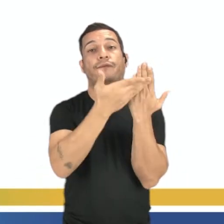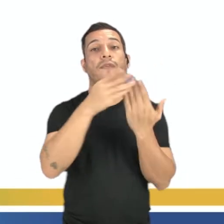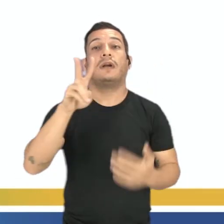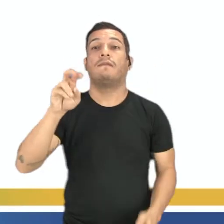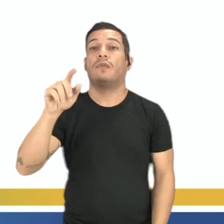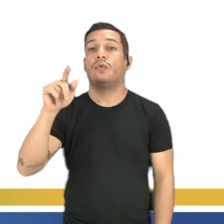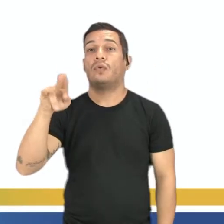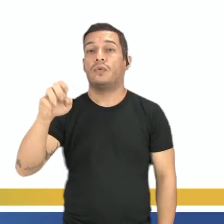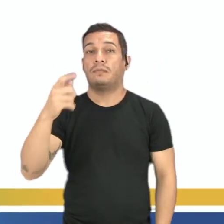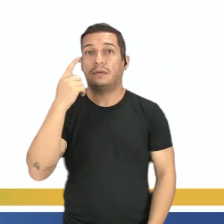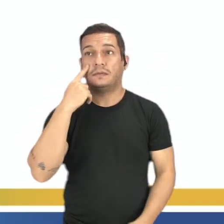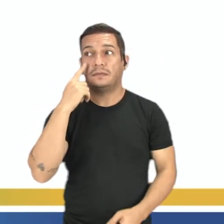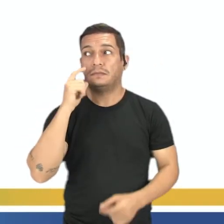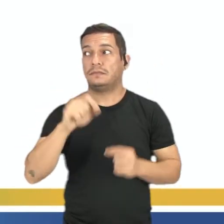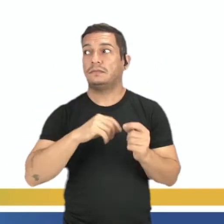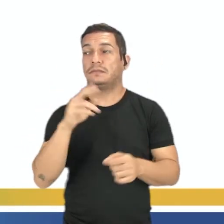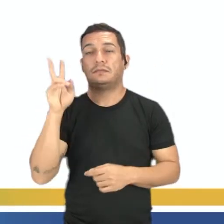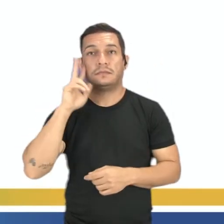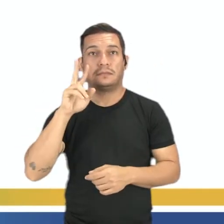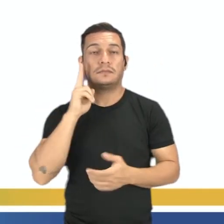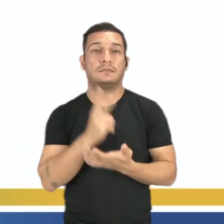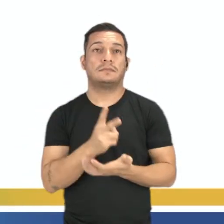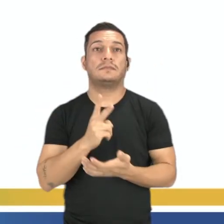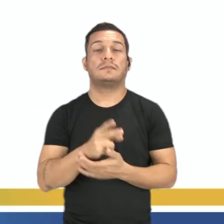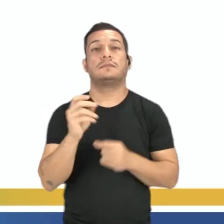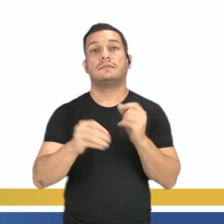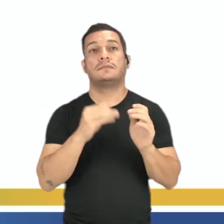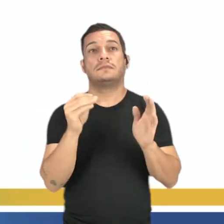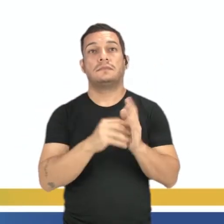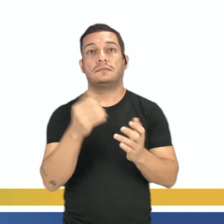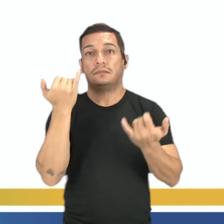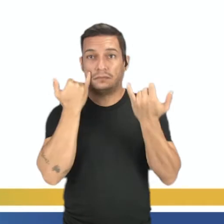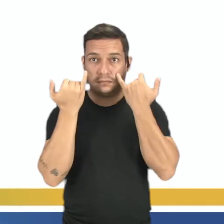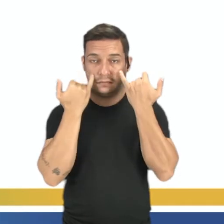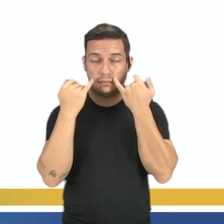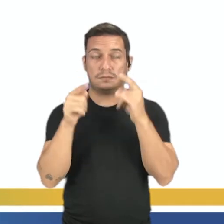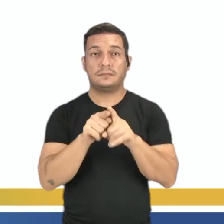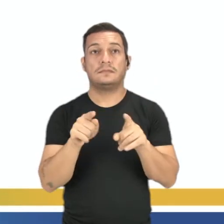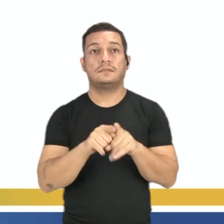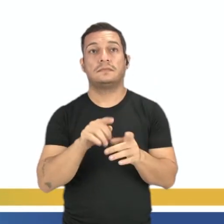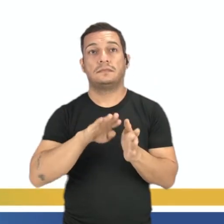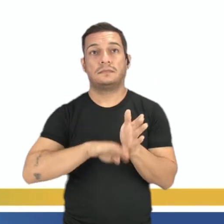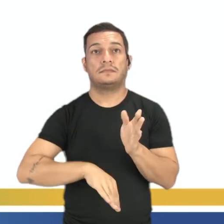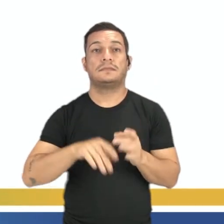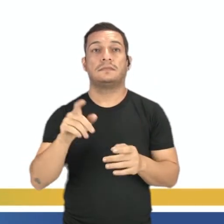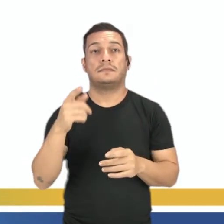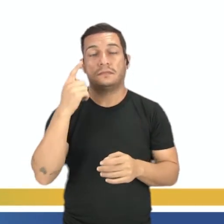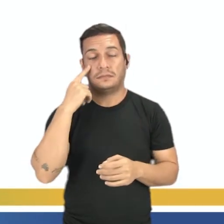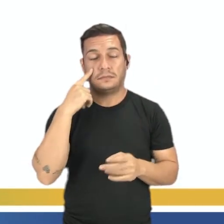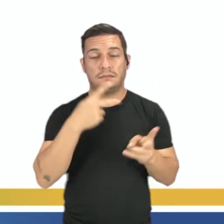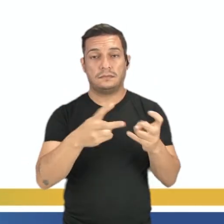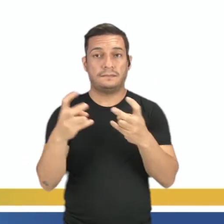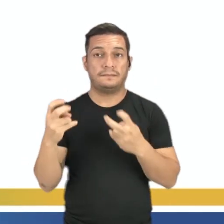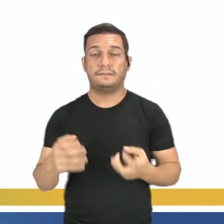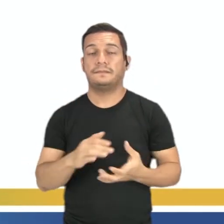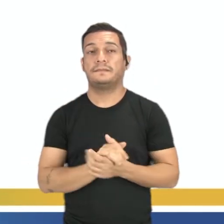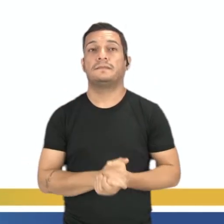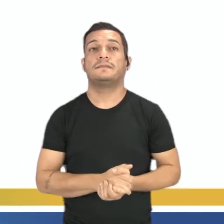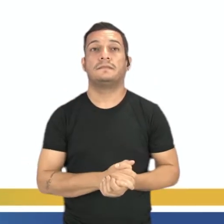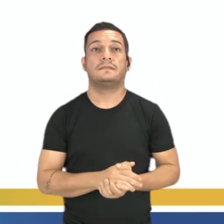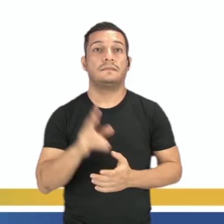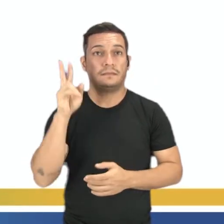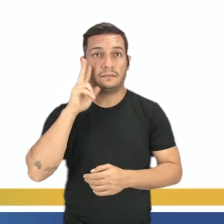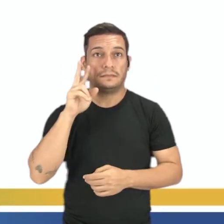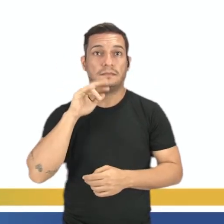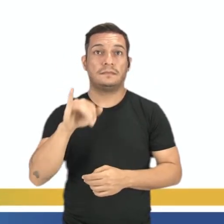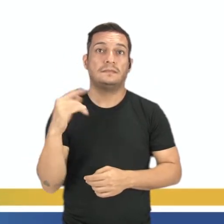né? Relembrando que sempre vamos ter que fornecer os dados e tirar para a questão para poder trabalhar ela. Resolução.